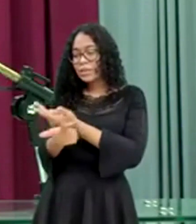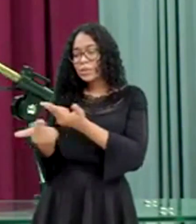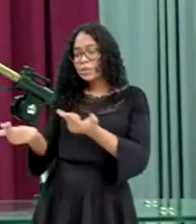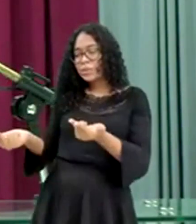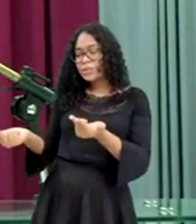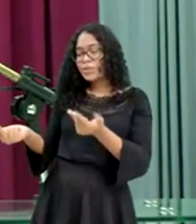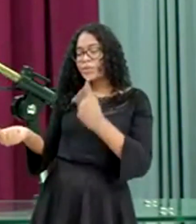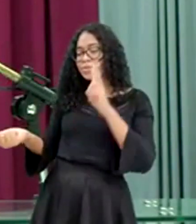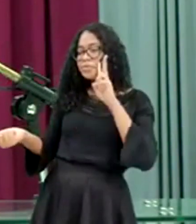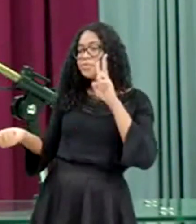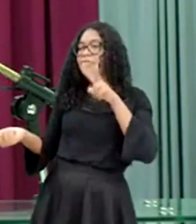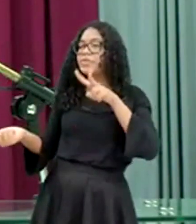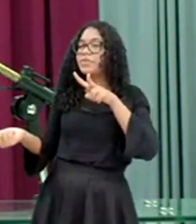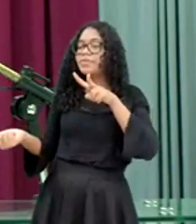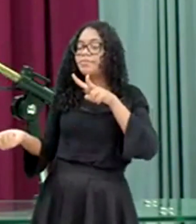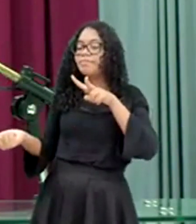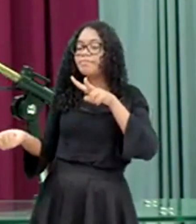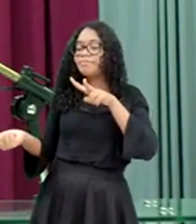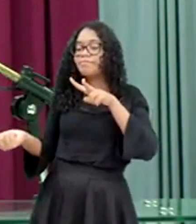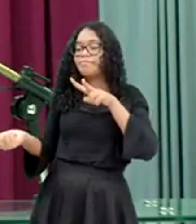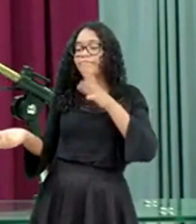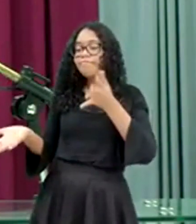que veem.